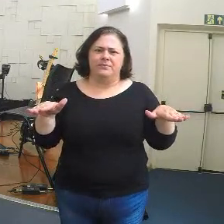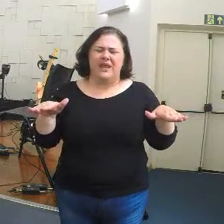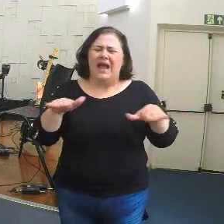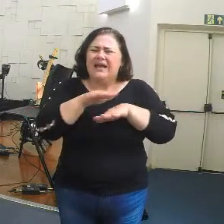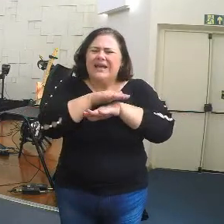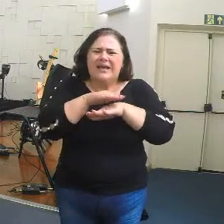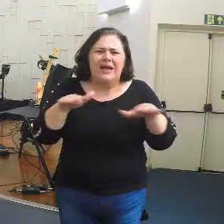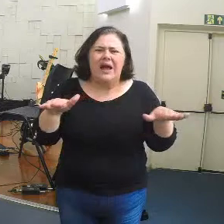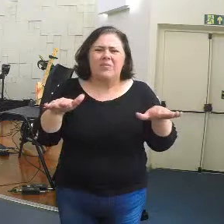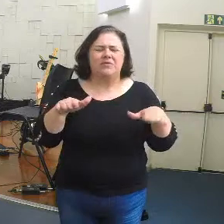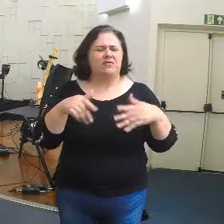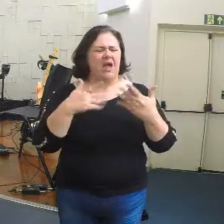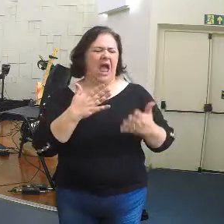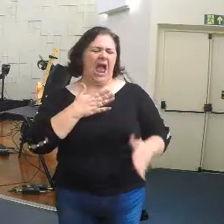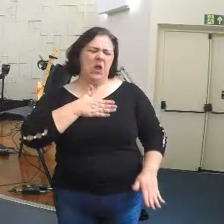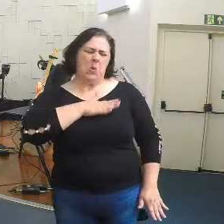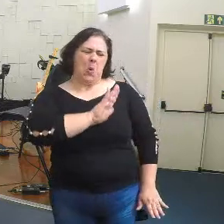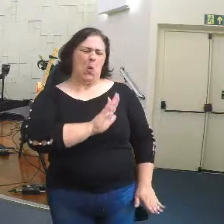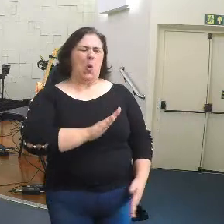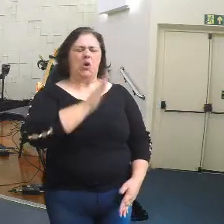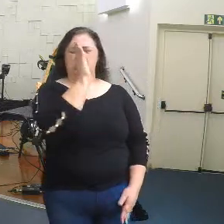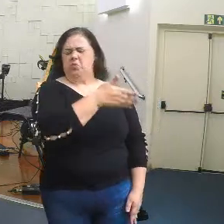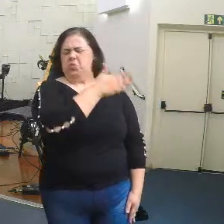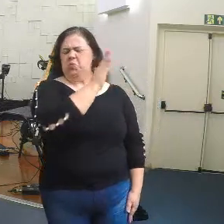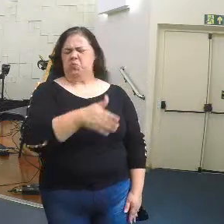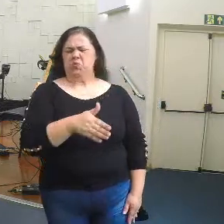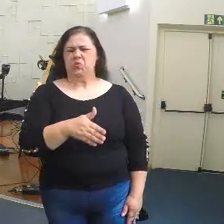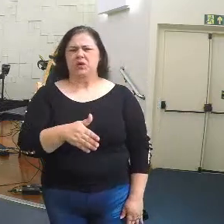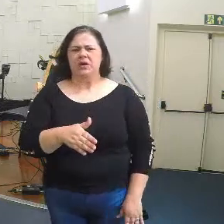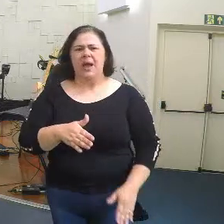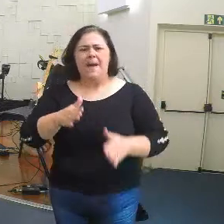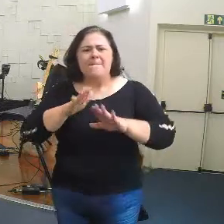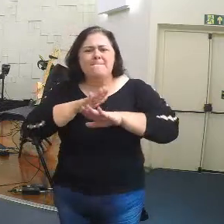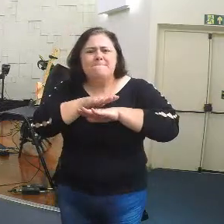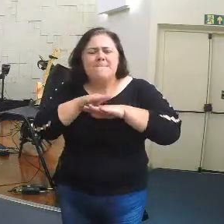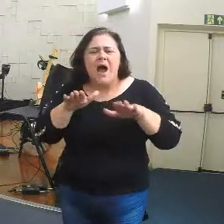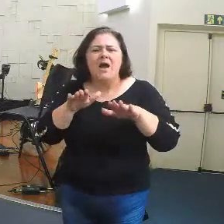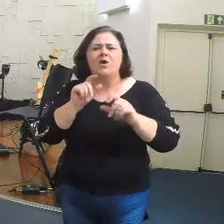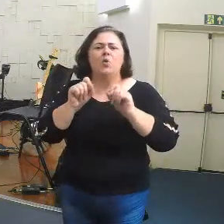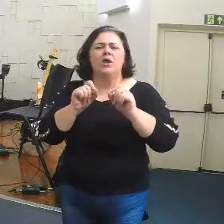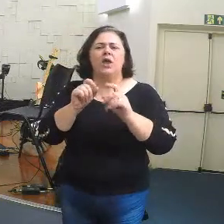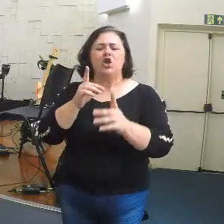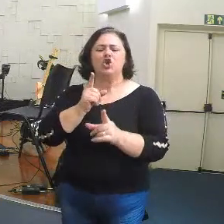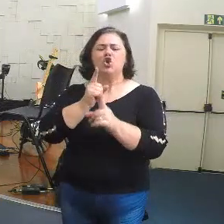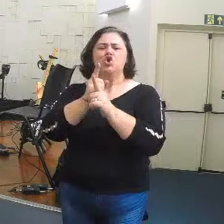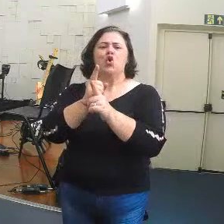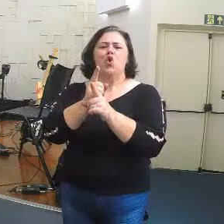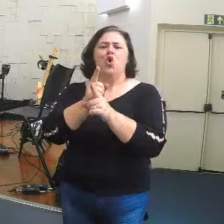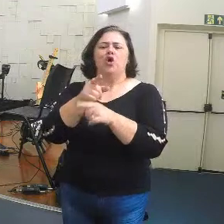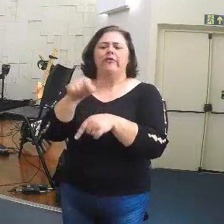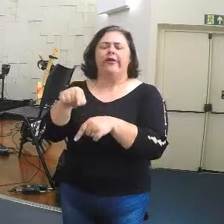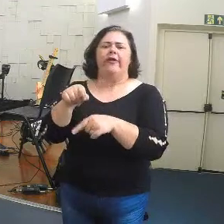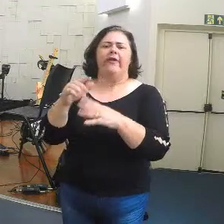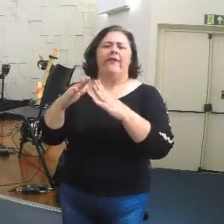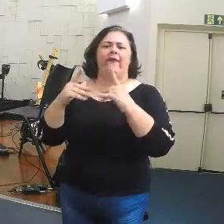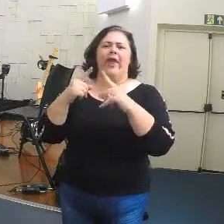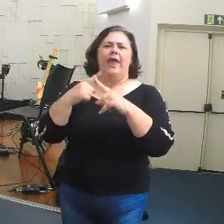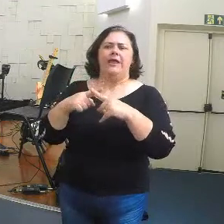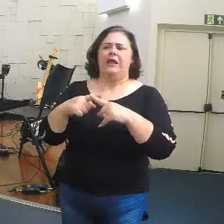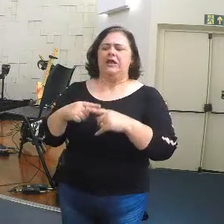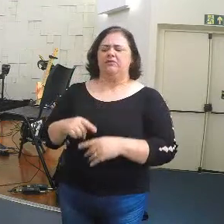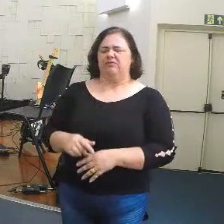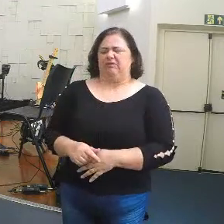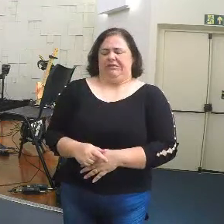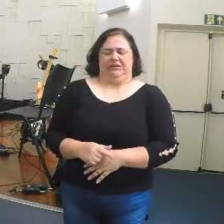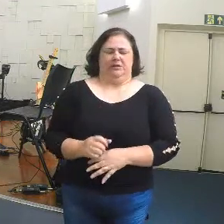Chega de encontrarmos na igreja, onde deveríamos encontrar filhos de Deus, sementes do diabo, sementes